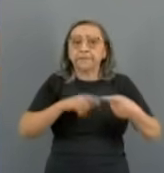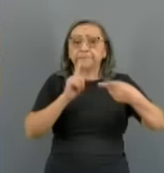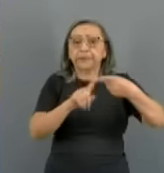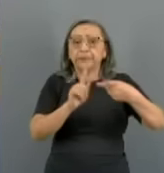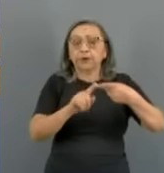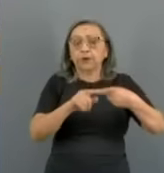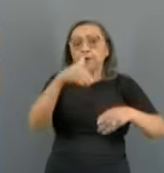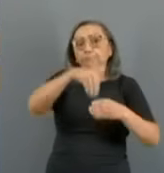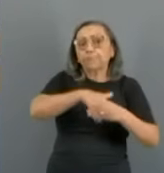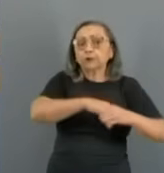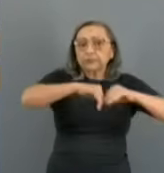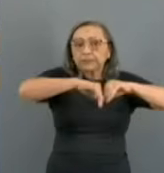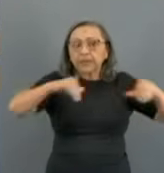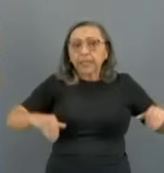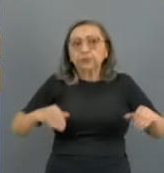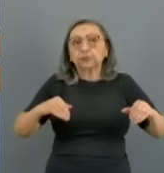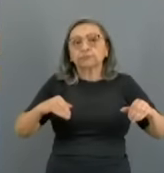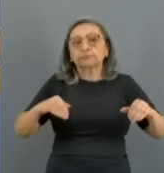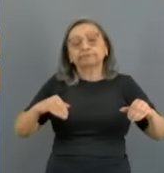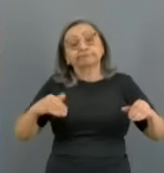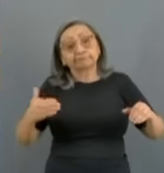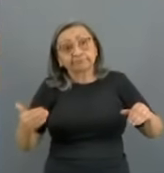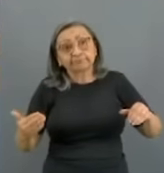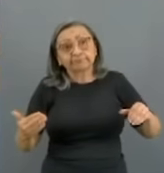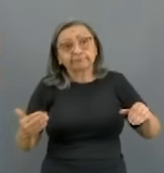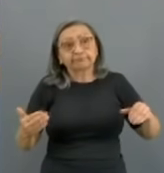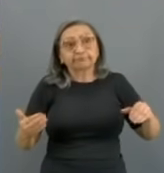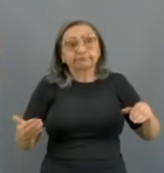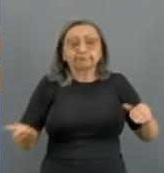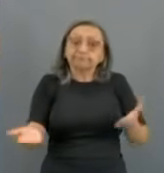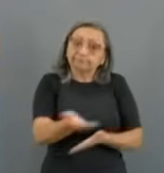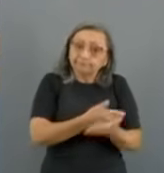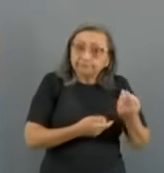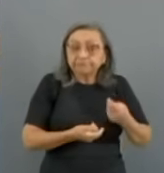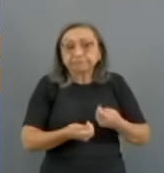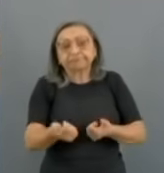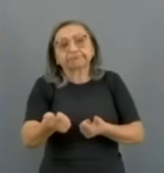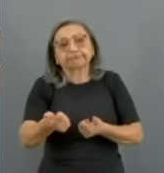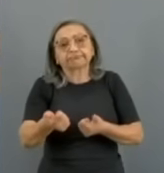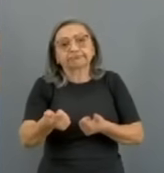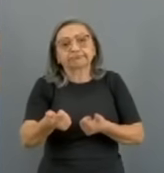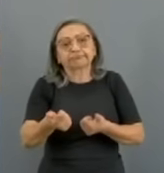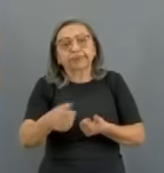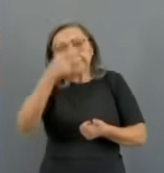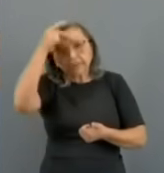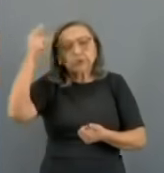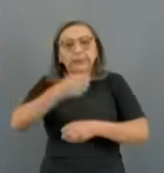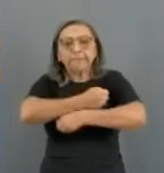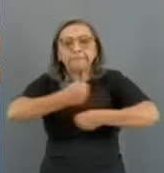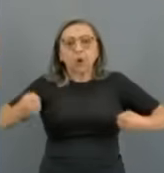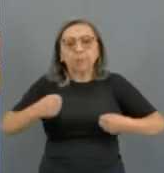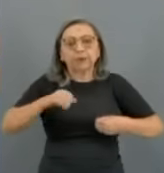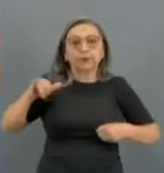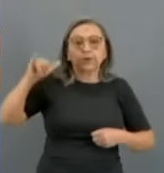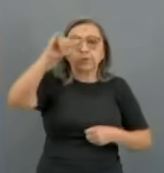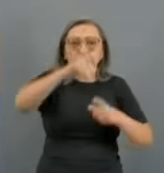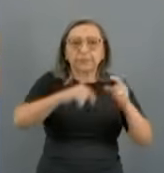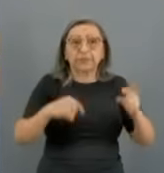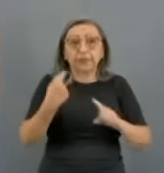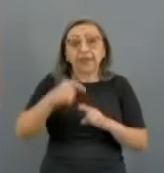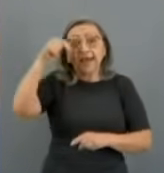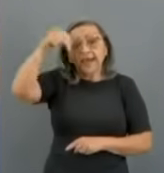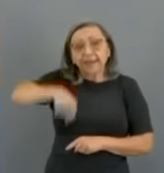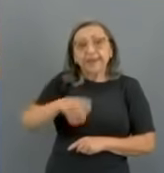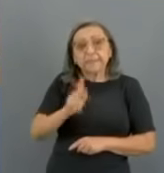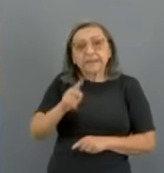voto em separado passa pano para o cara da bomba lá do aeroporto de Brasília. Porque ele aqui, nessa cadeira